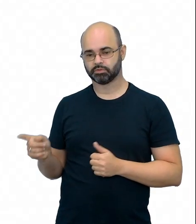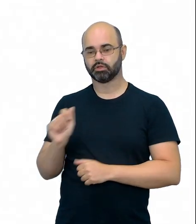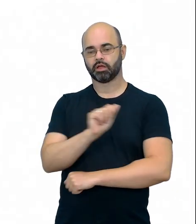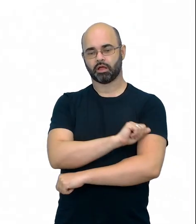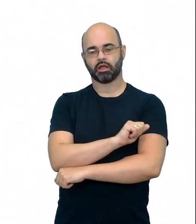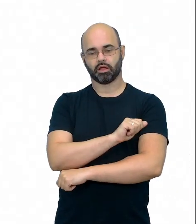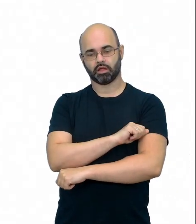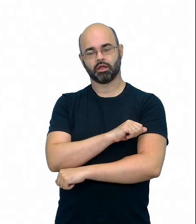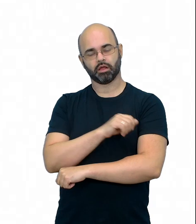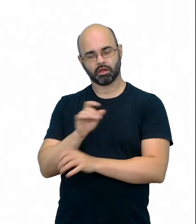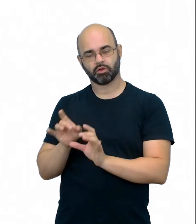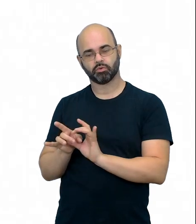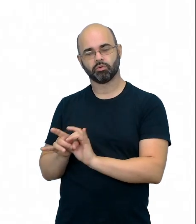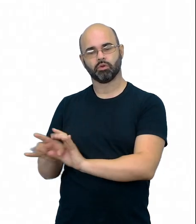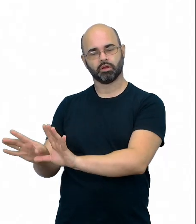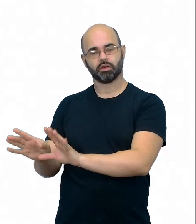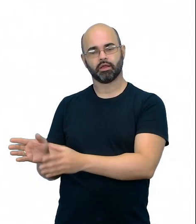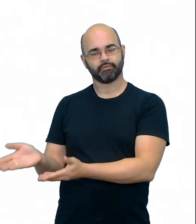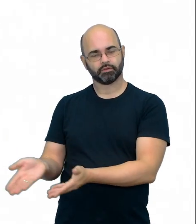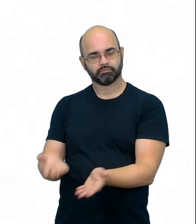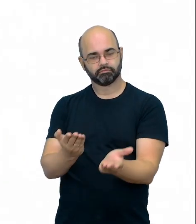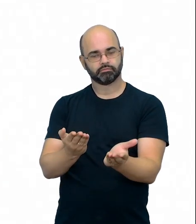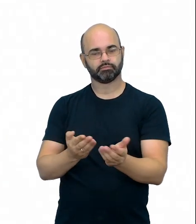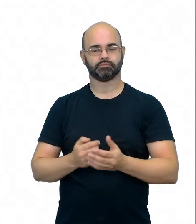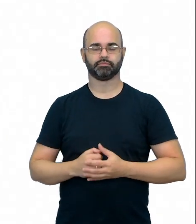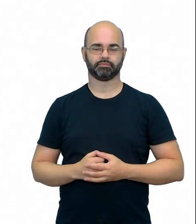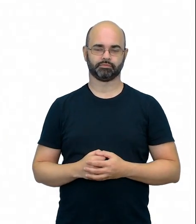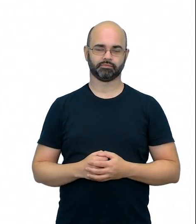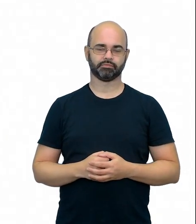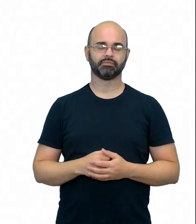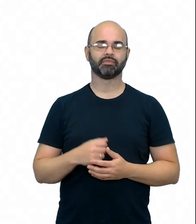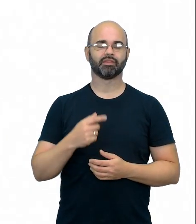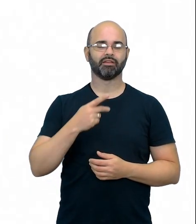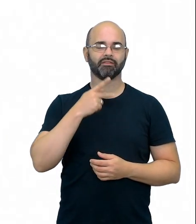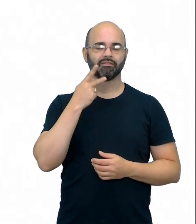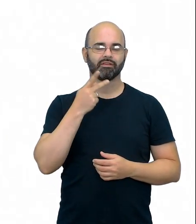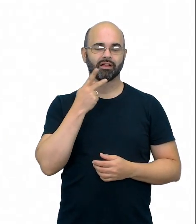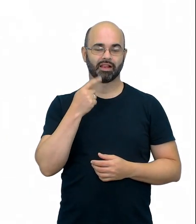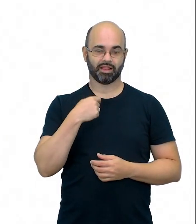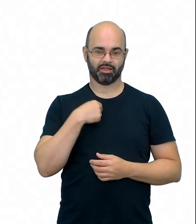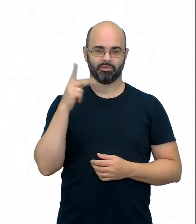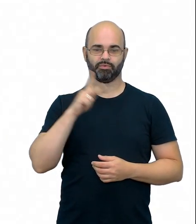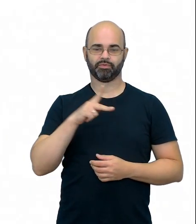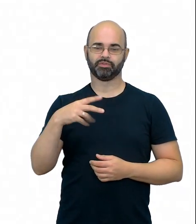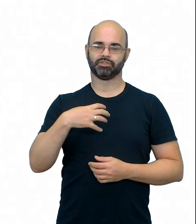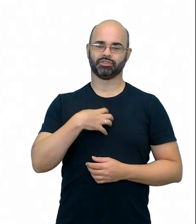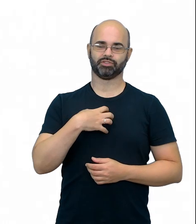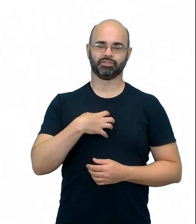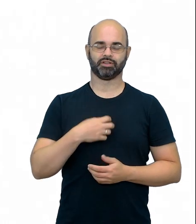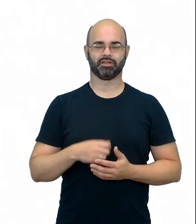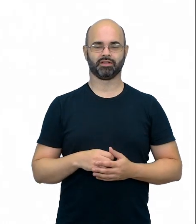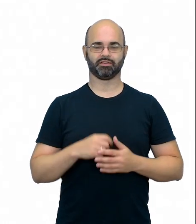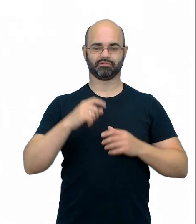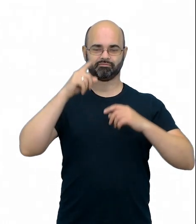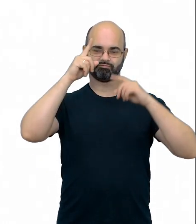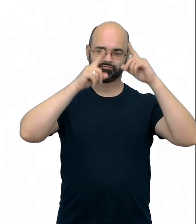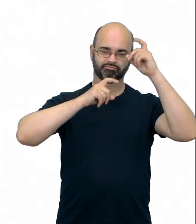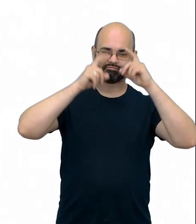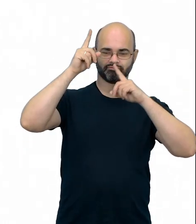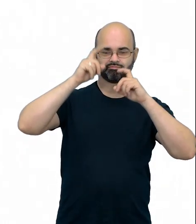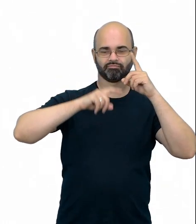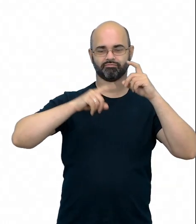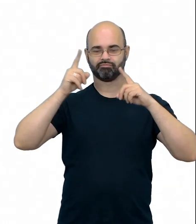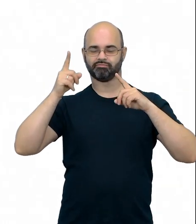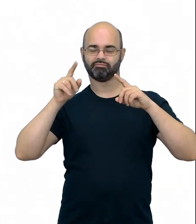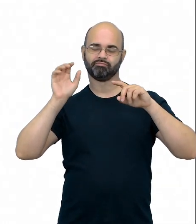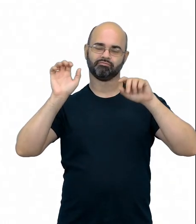essa leitura, para eles perceberem, né, os ritmos, as falas, os gestos, o tom de voz que muda